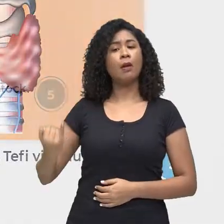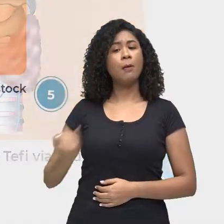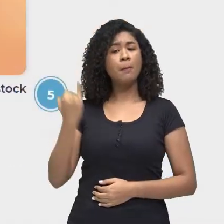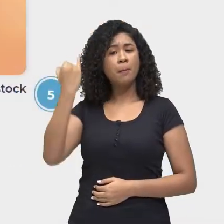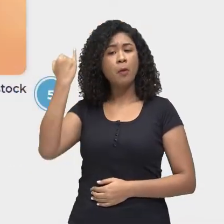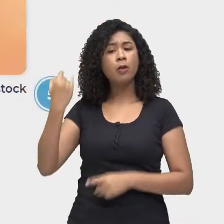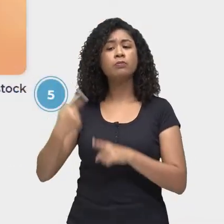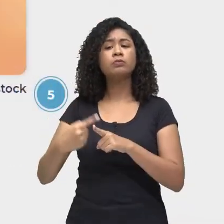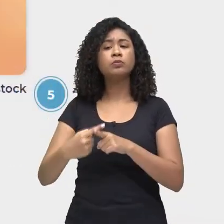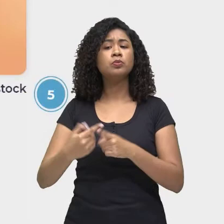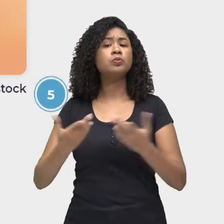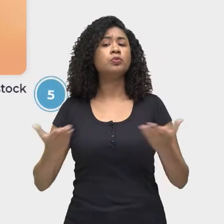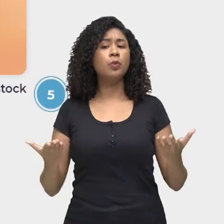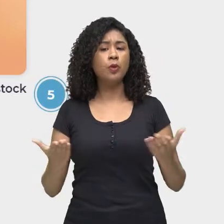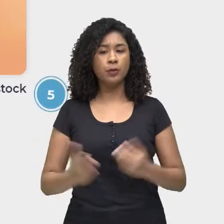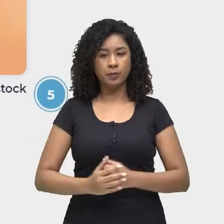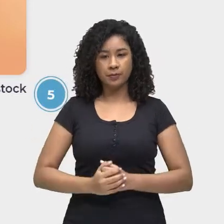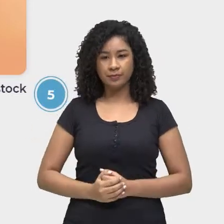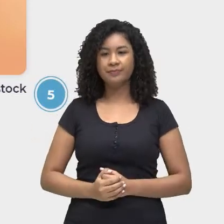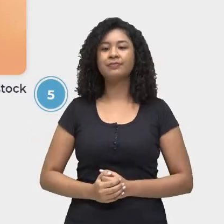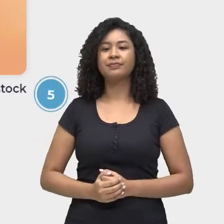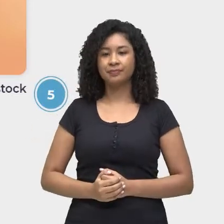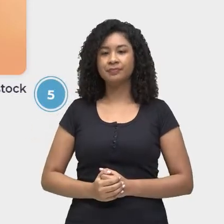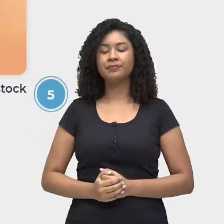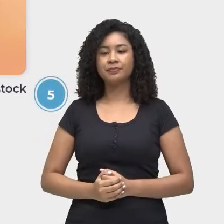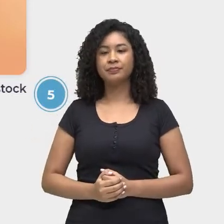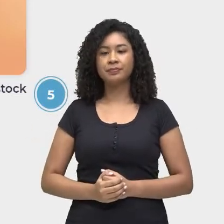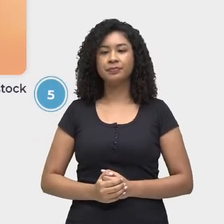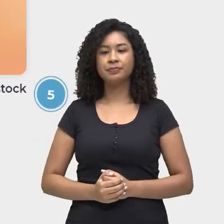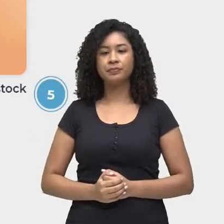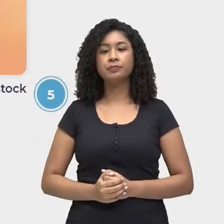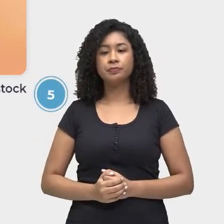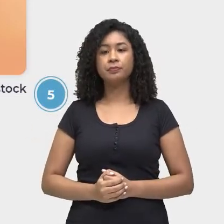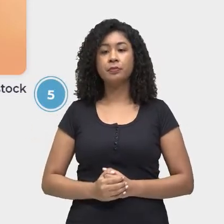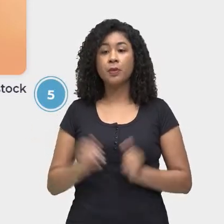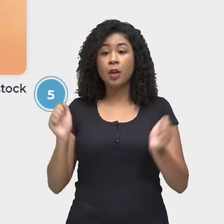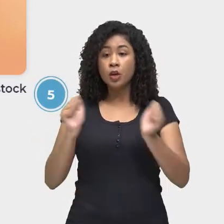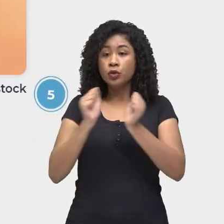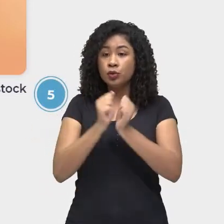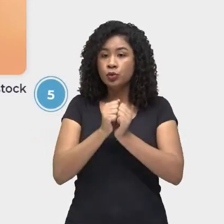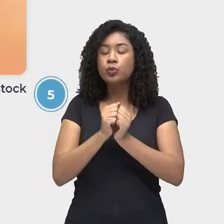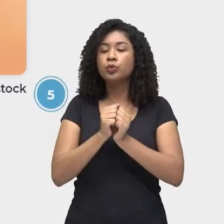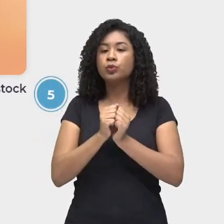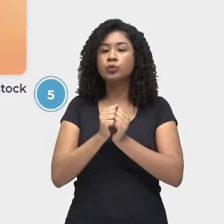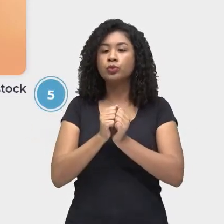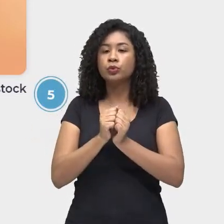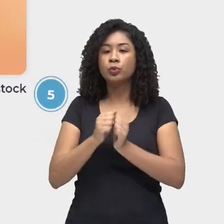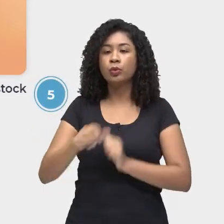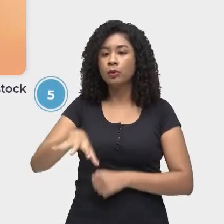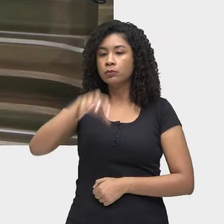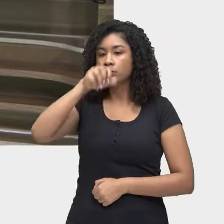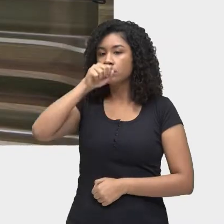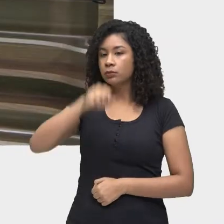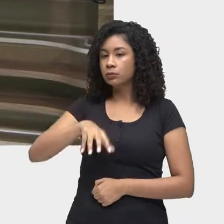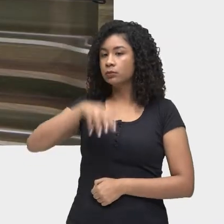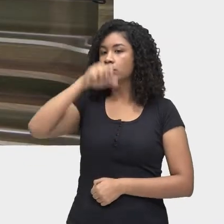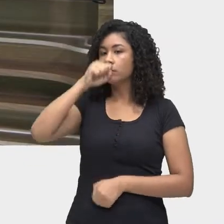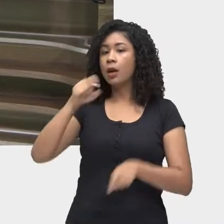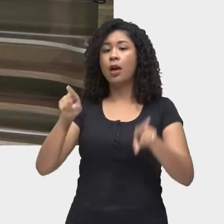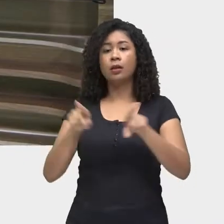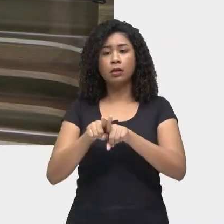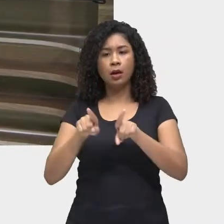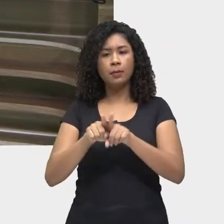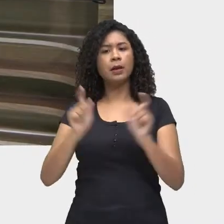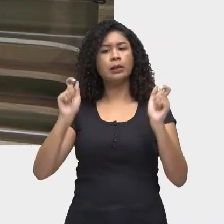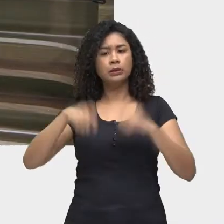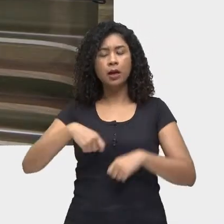é um órgão em conjunto com o sistema respiratório. O que eu estou querendo dizer? Na faringe, tanto